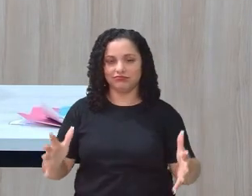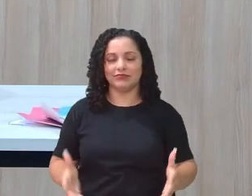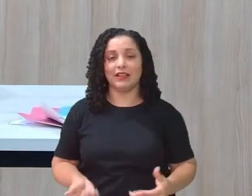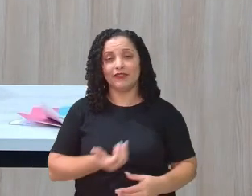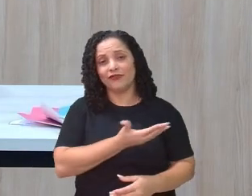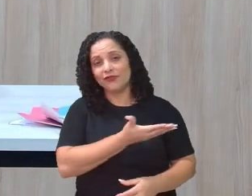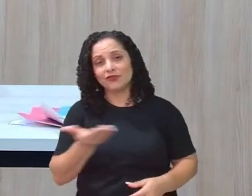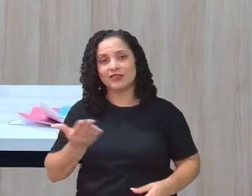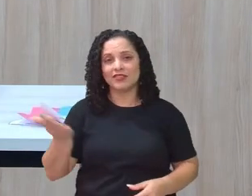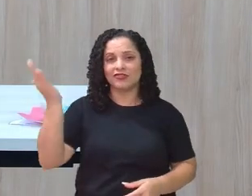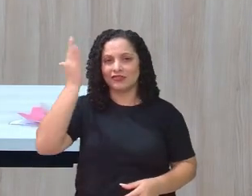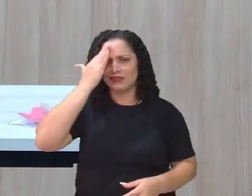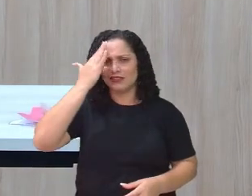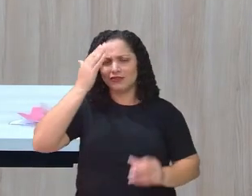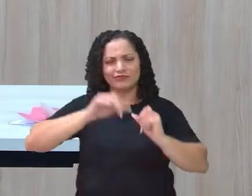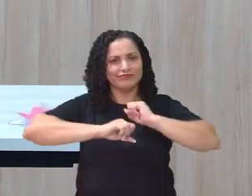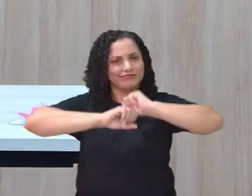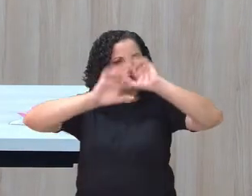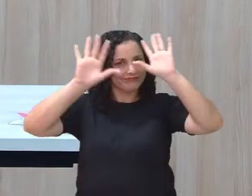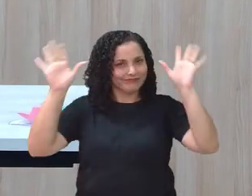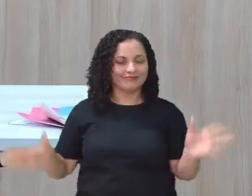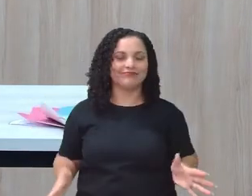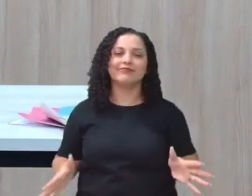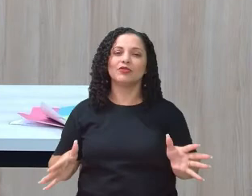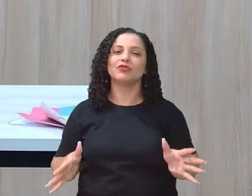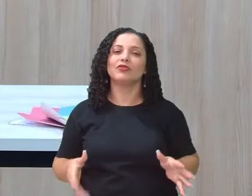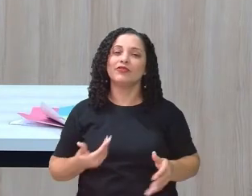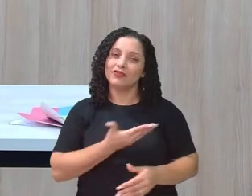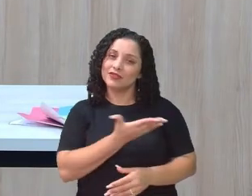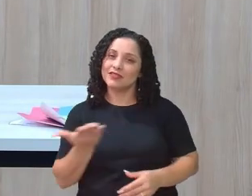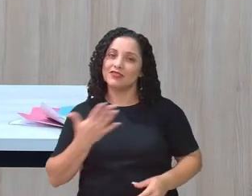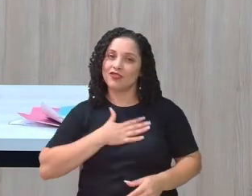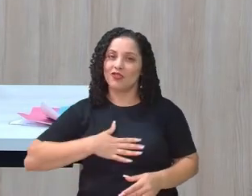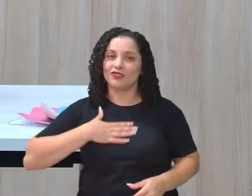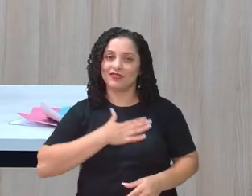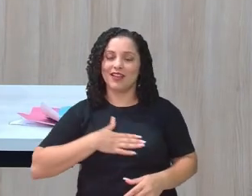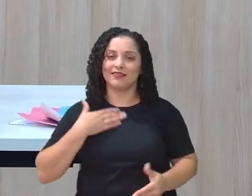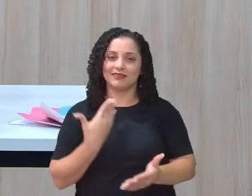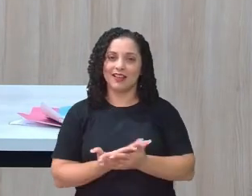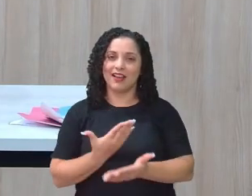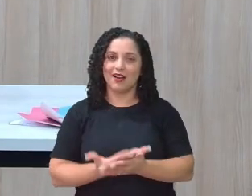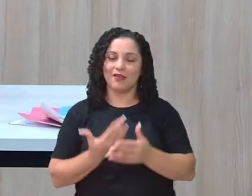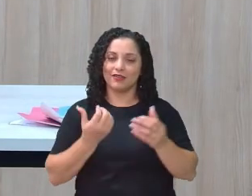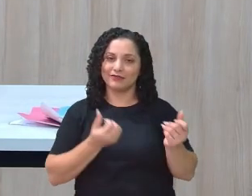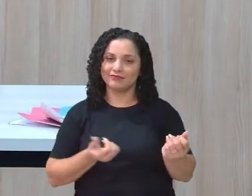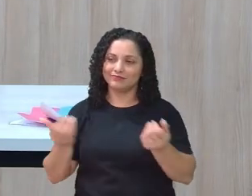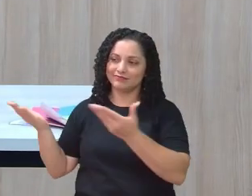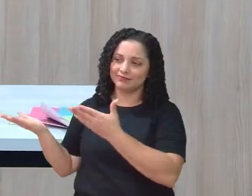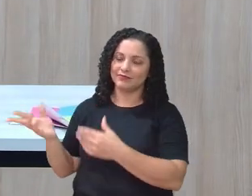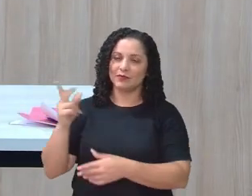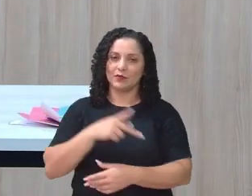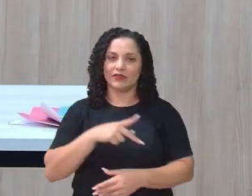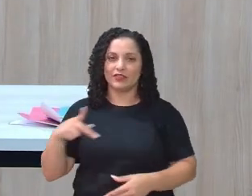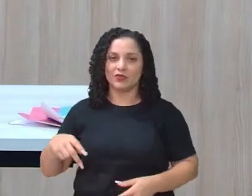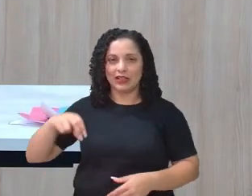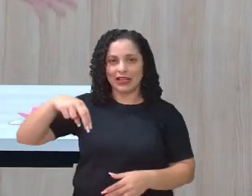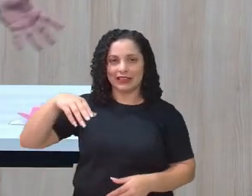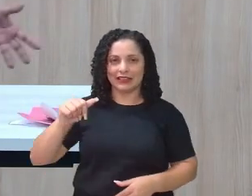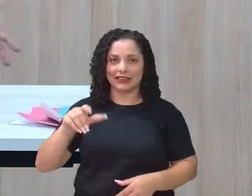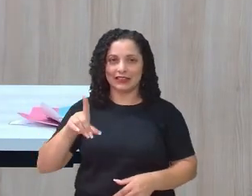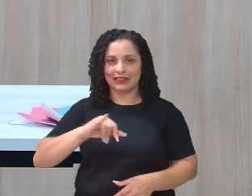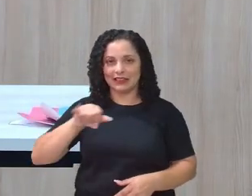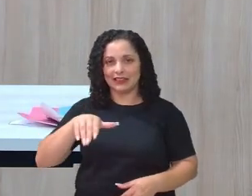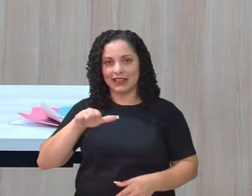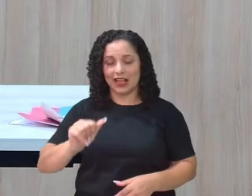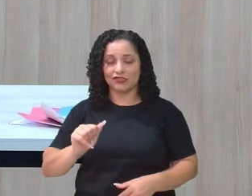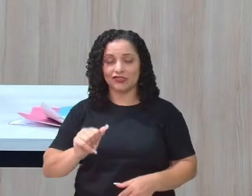tenham entendido aí essa parte aí dos ângulos, espero que tenham gostado dessa aula. Vou passar a palavrinha para a professora Nádia para ela se despedir aqui de